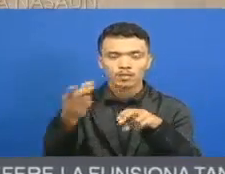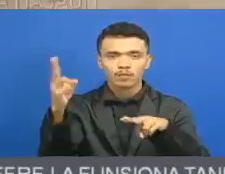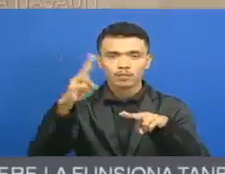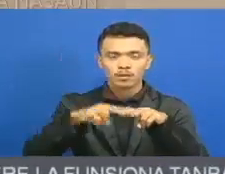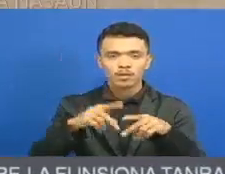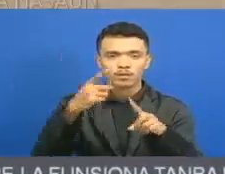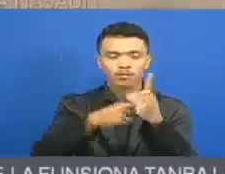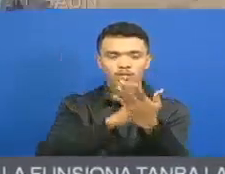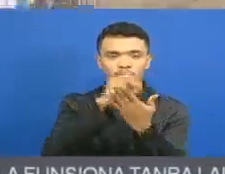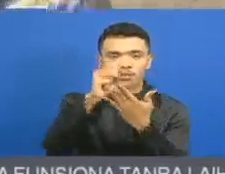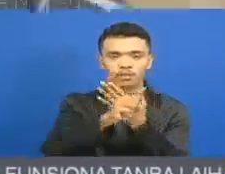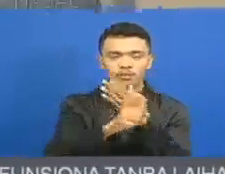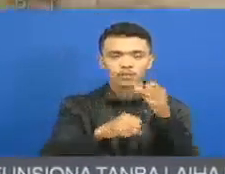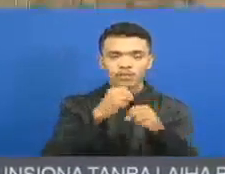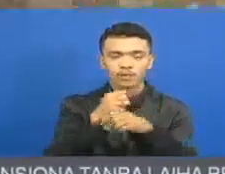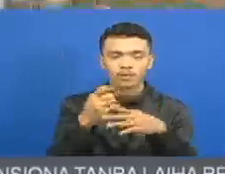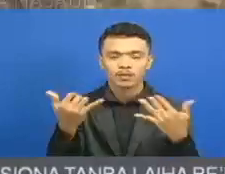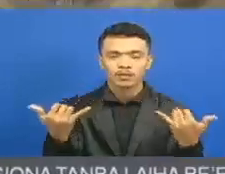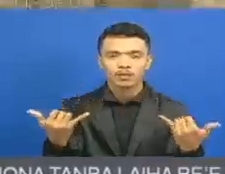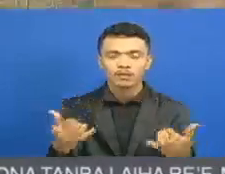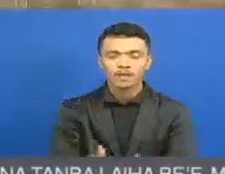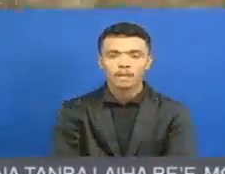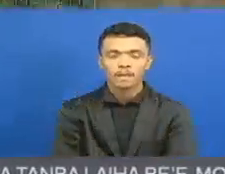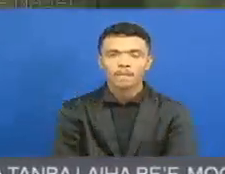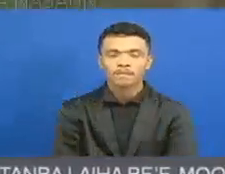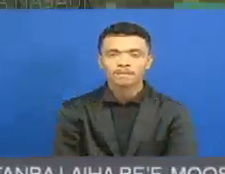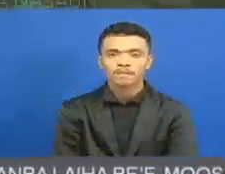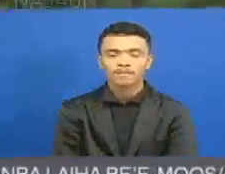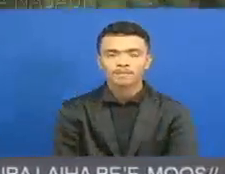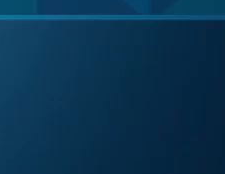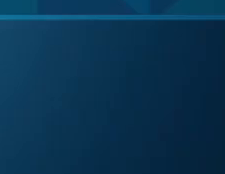fulan setembro tina ne. Júlio Cesas, RTTeli.